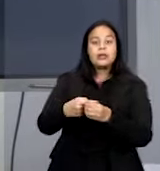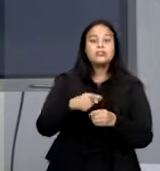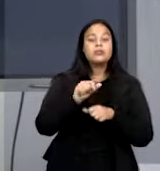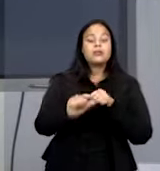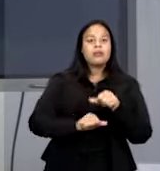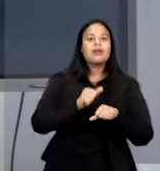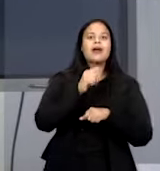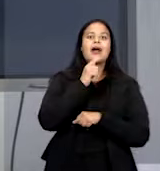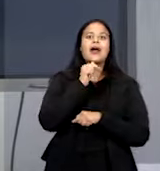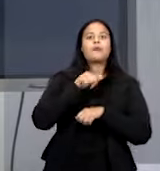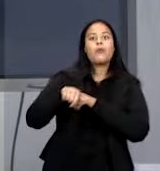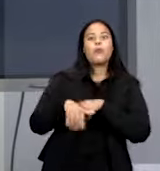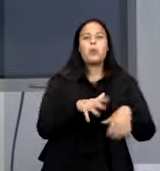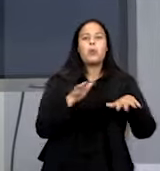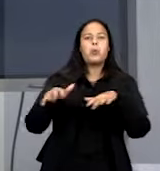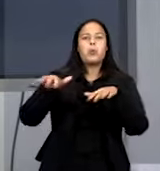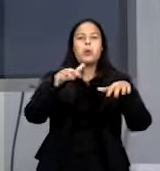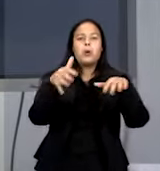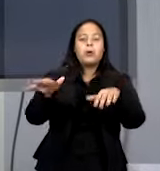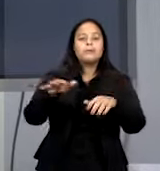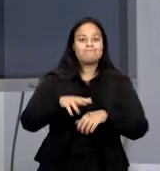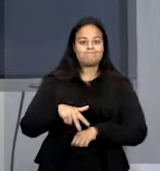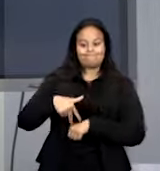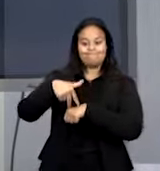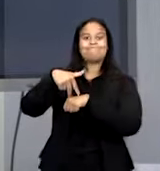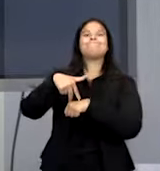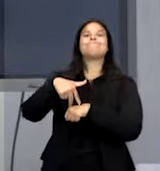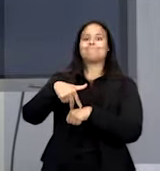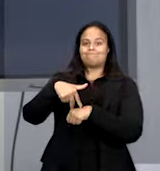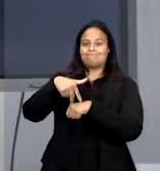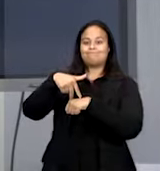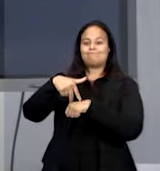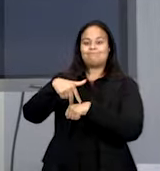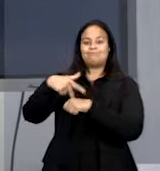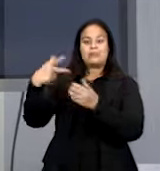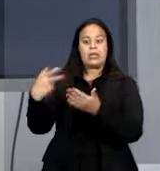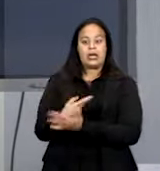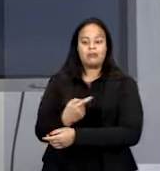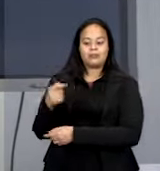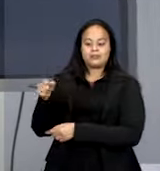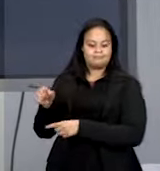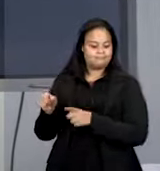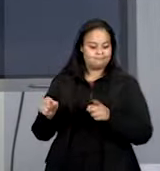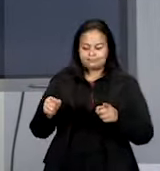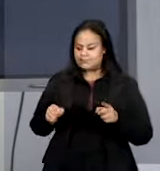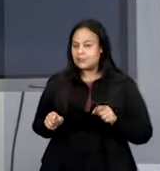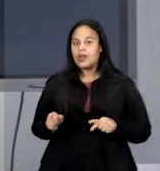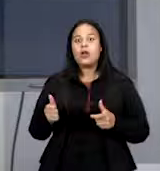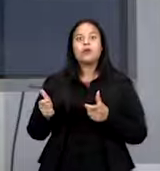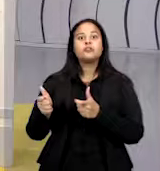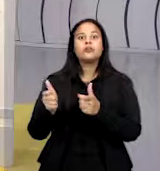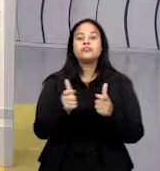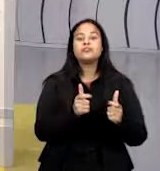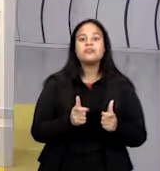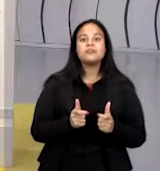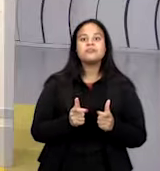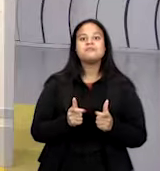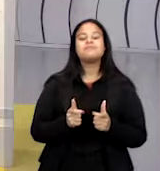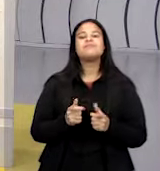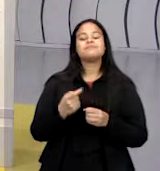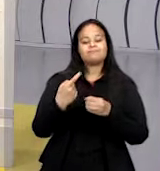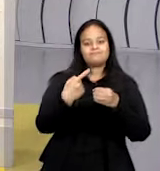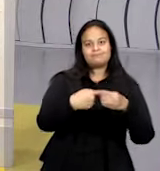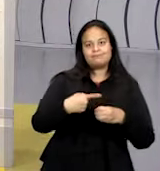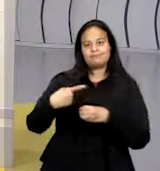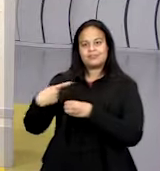Então, olha só a ação humana acontecendo ali naquele lugar. Isso foi